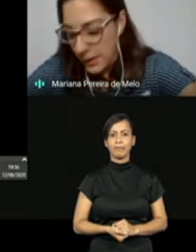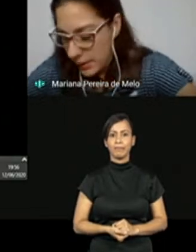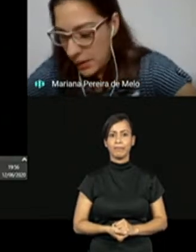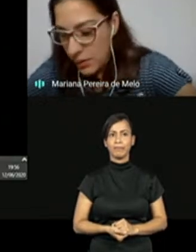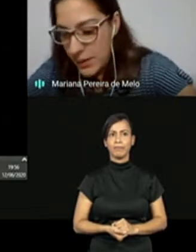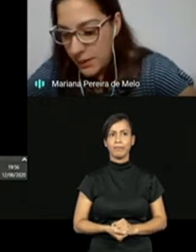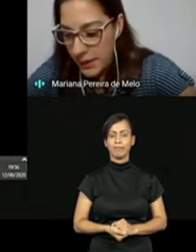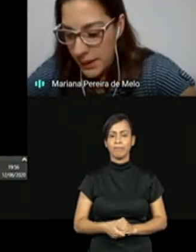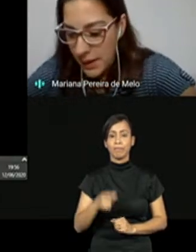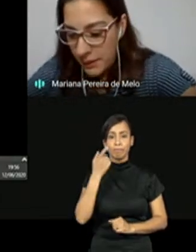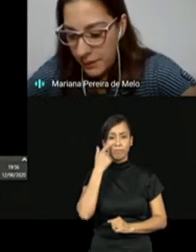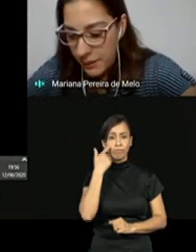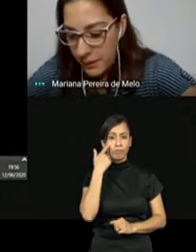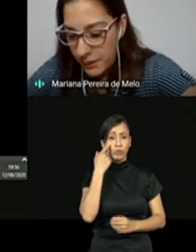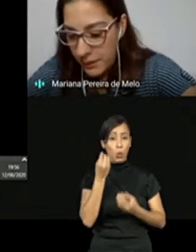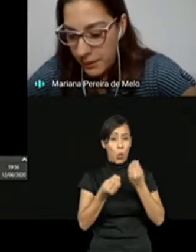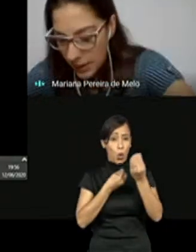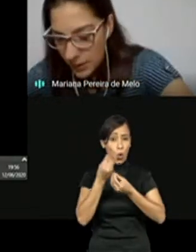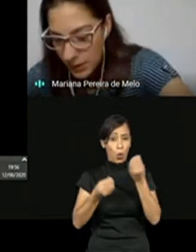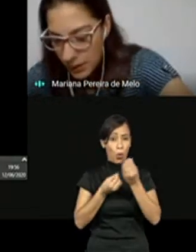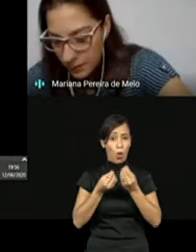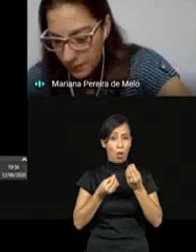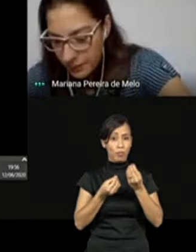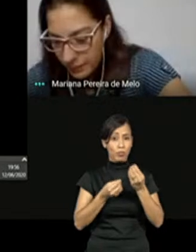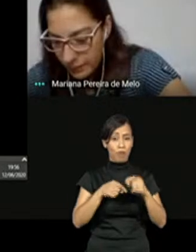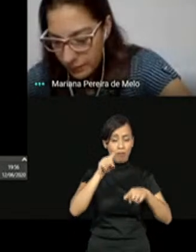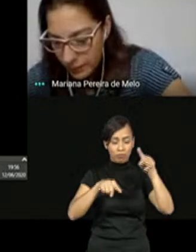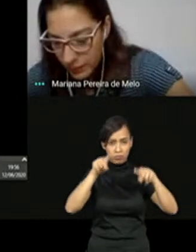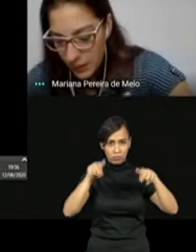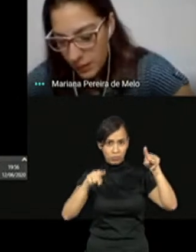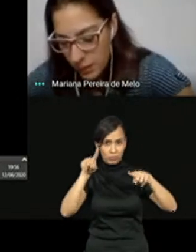Jéssica. Olha, a nossa variável, nesse caso aqui,